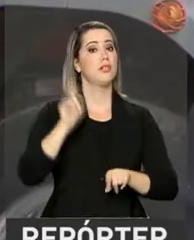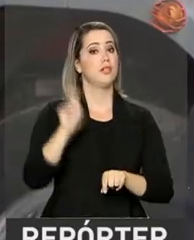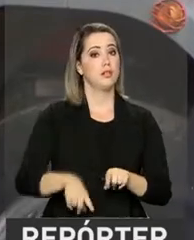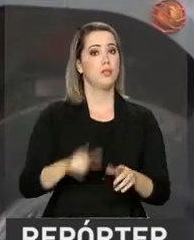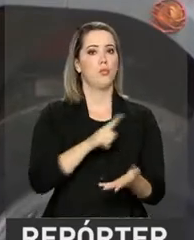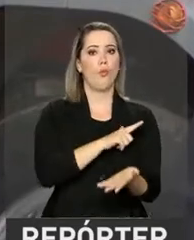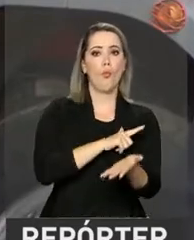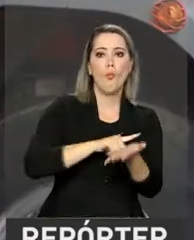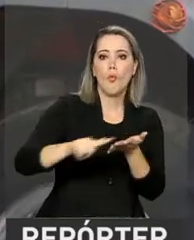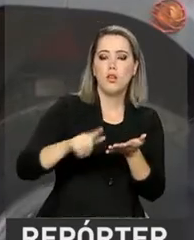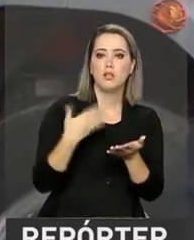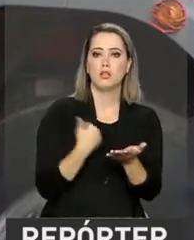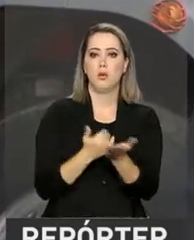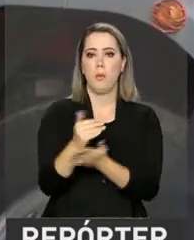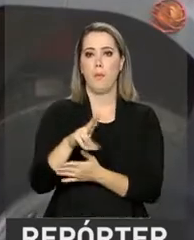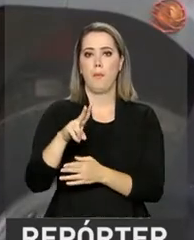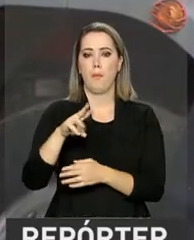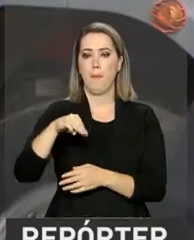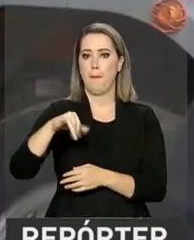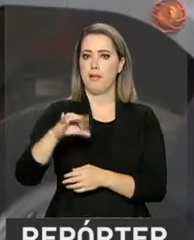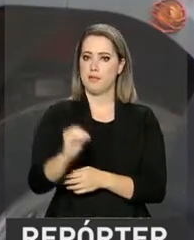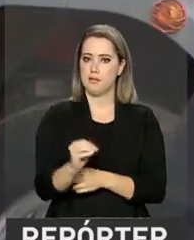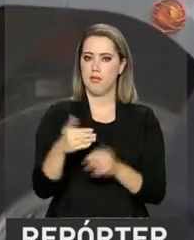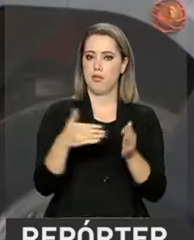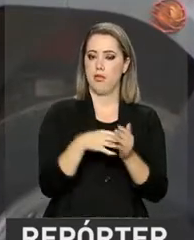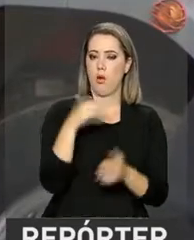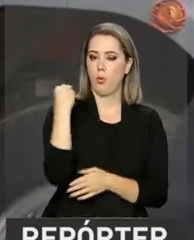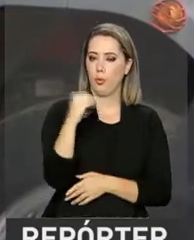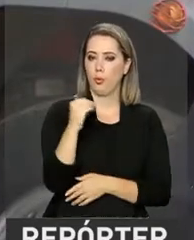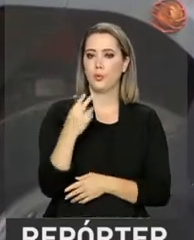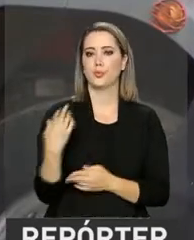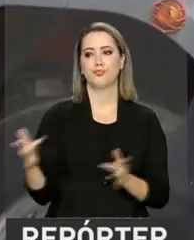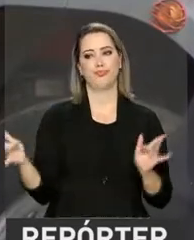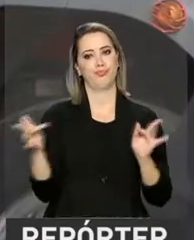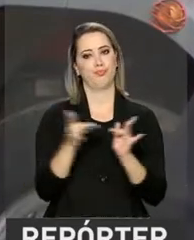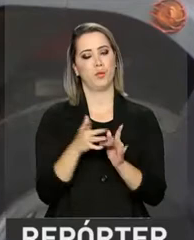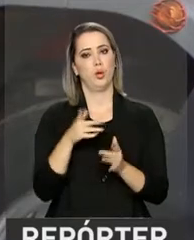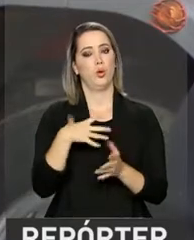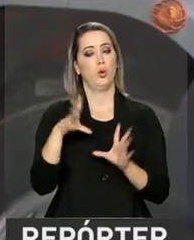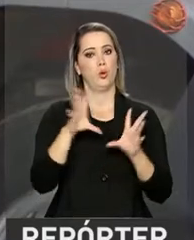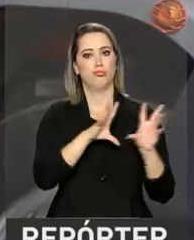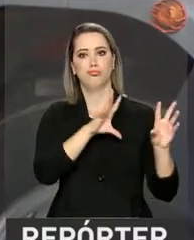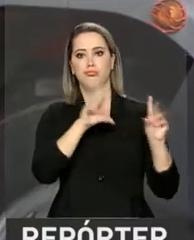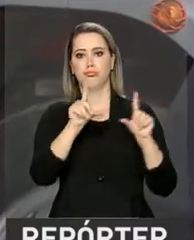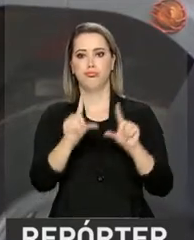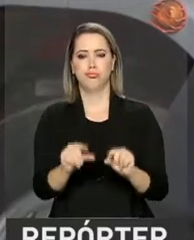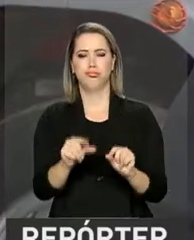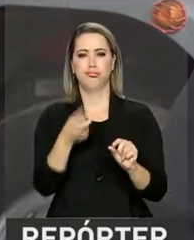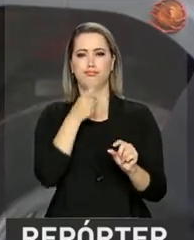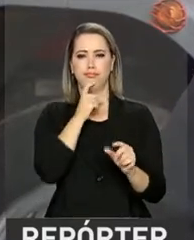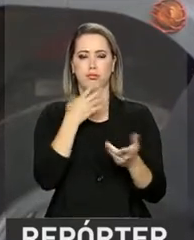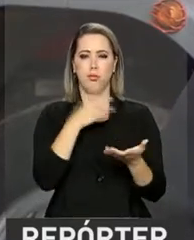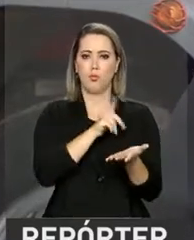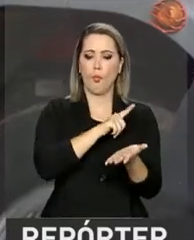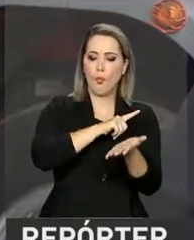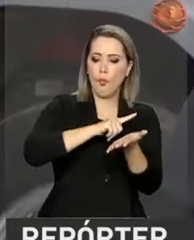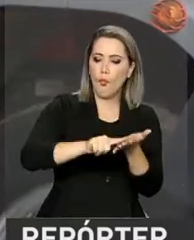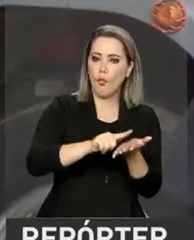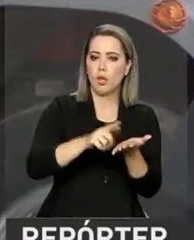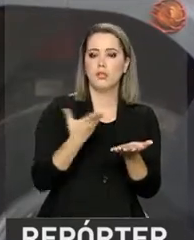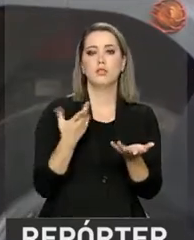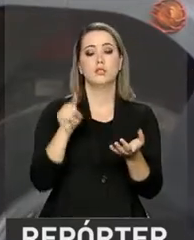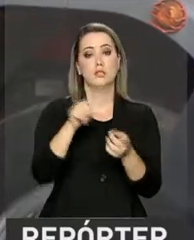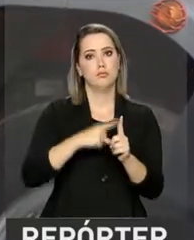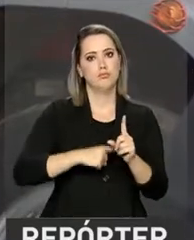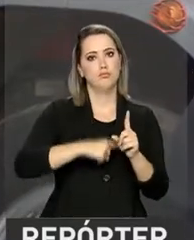da estiagem que vai de maio a outubro a combinação de baixa umidade relativa do ar ea temperatura provoca o